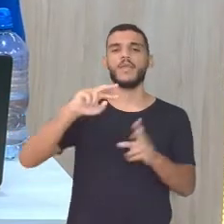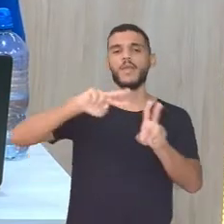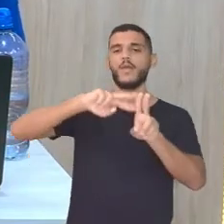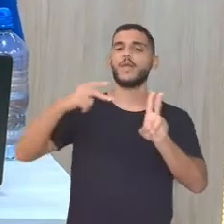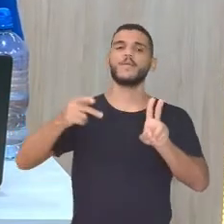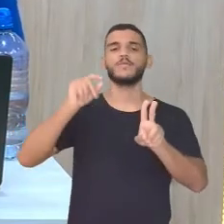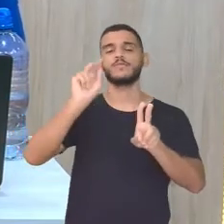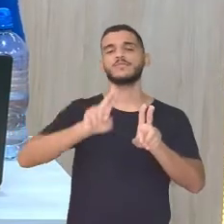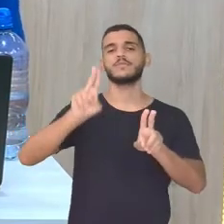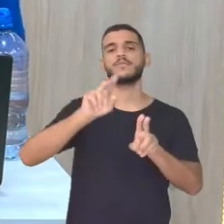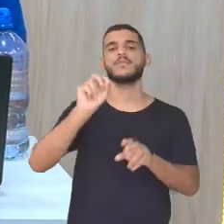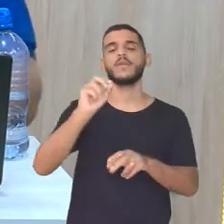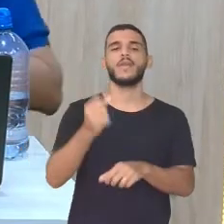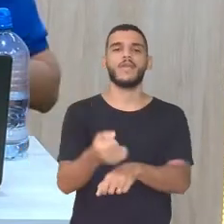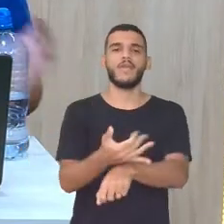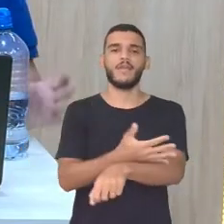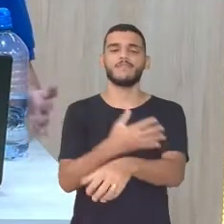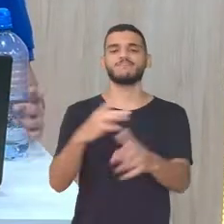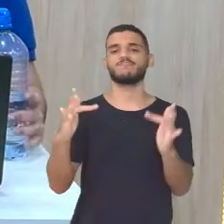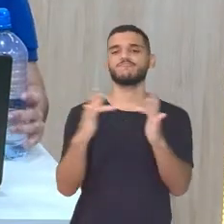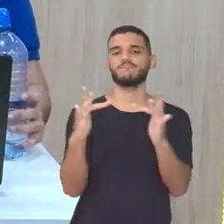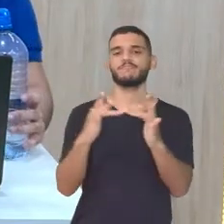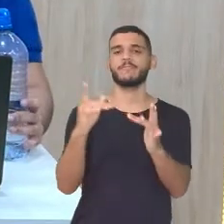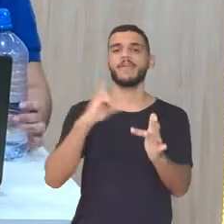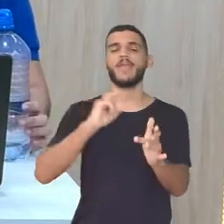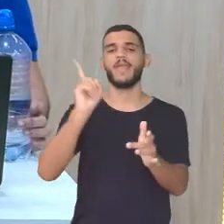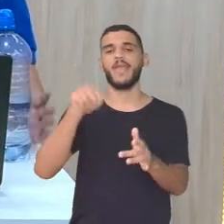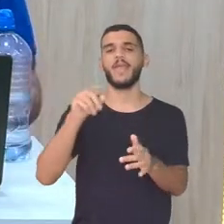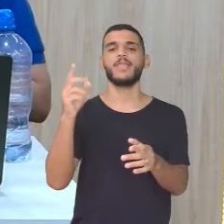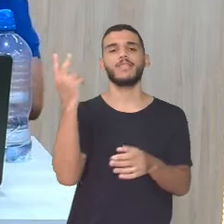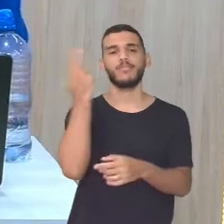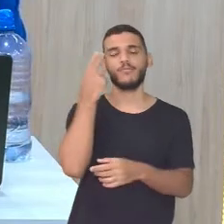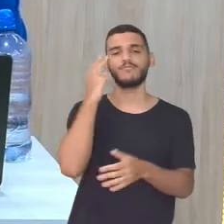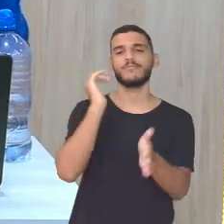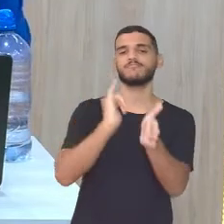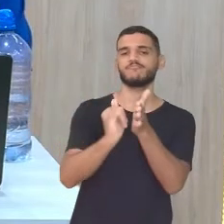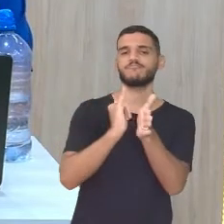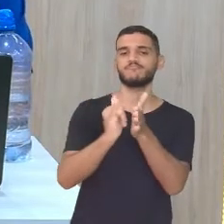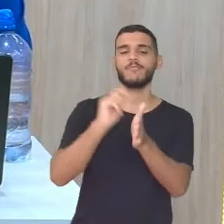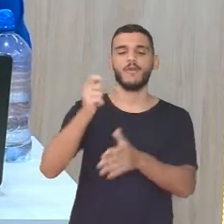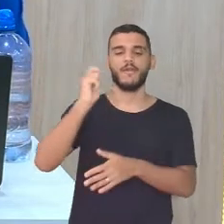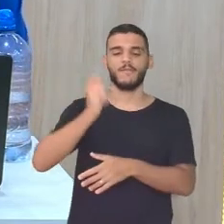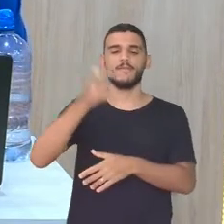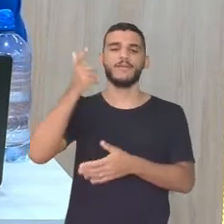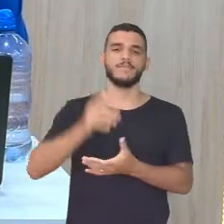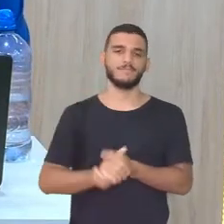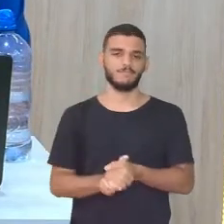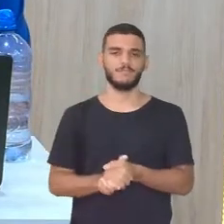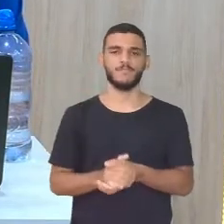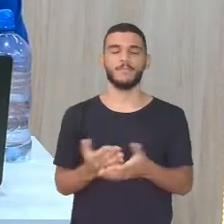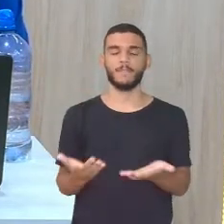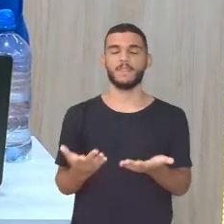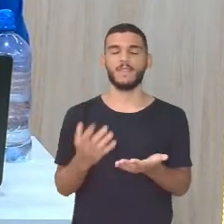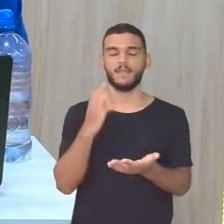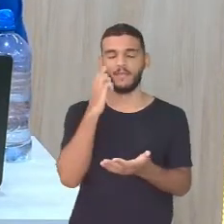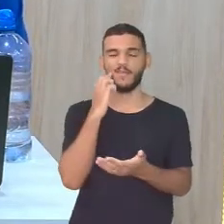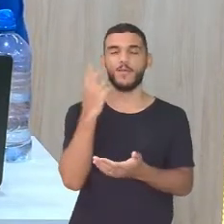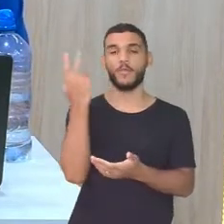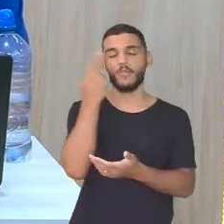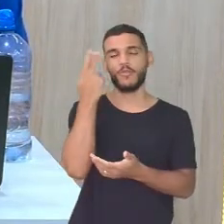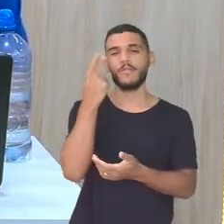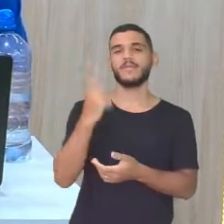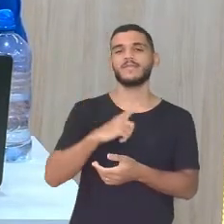recurso do afeto ele é muito comum em narrativas de contos de fada, né? E aqui você tem o que aparentemente seria até um clichê,